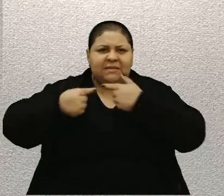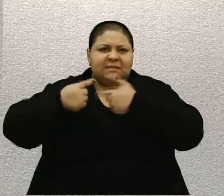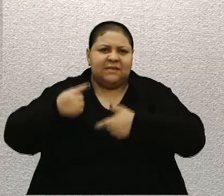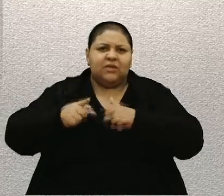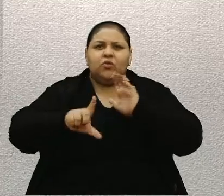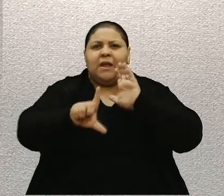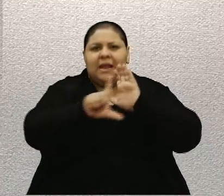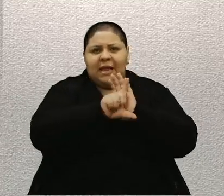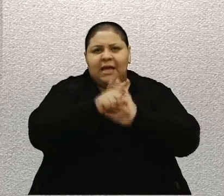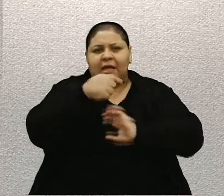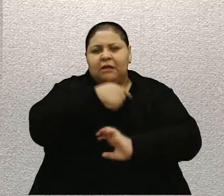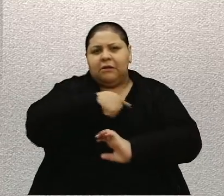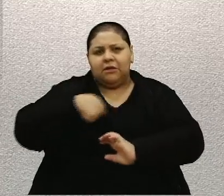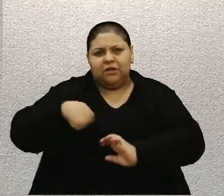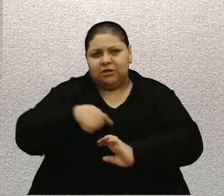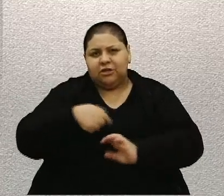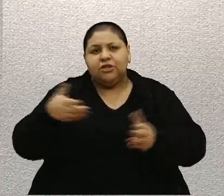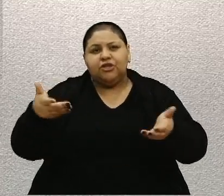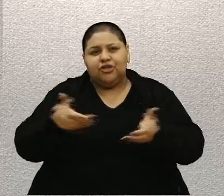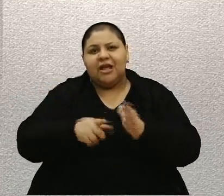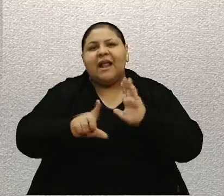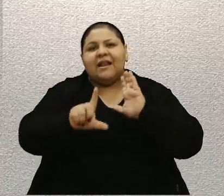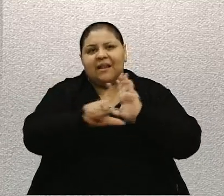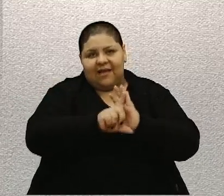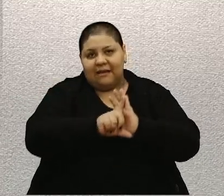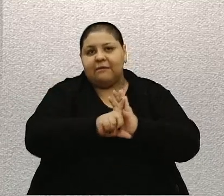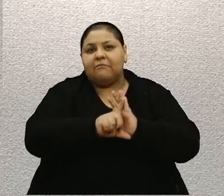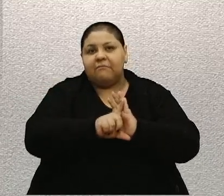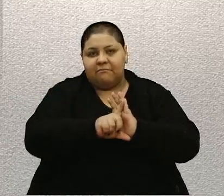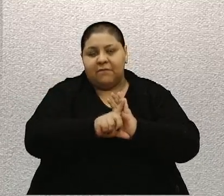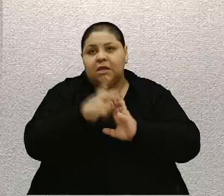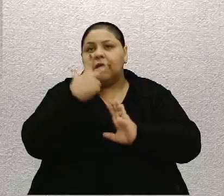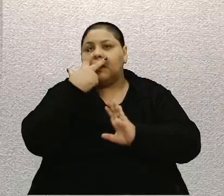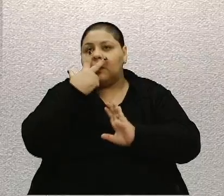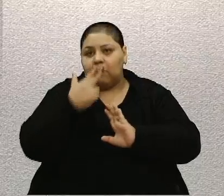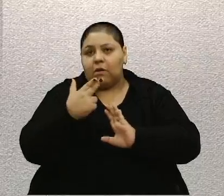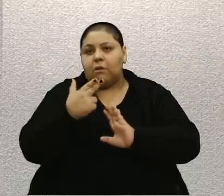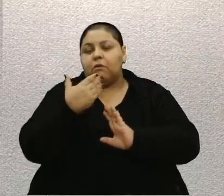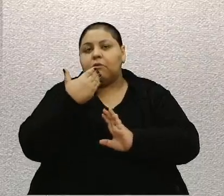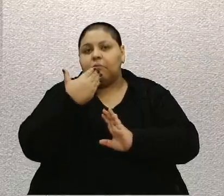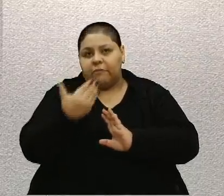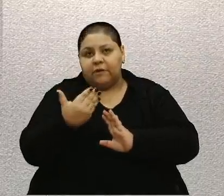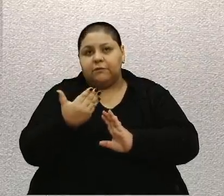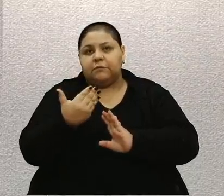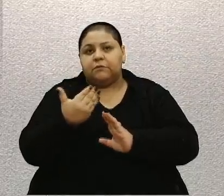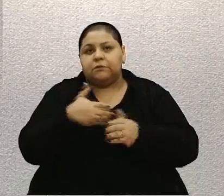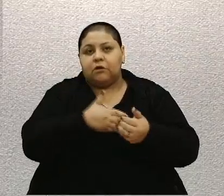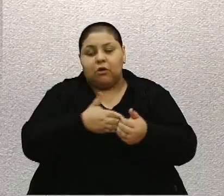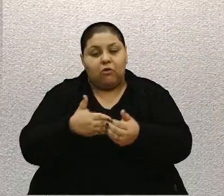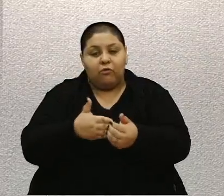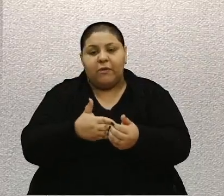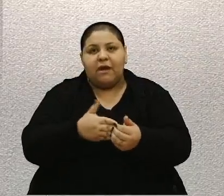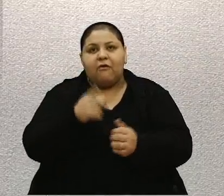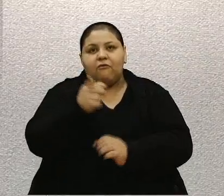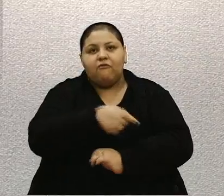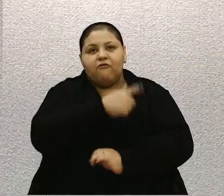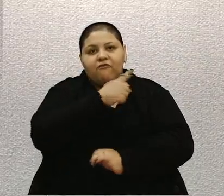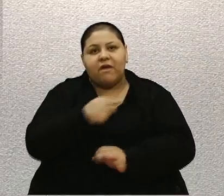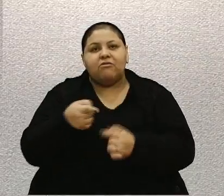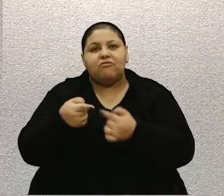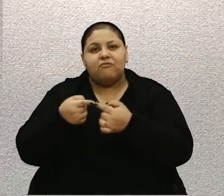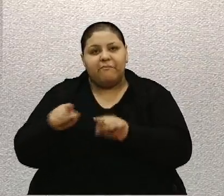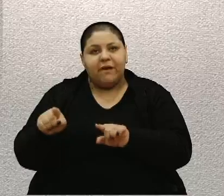temos esta lei em uso então também pediria aos colegas acompanhar o veto mas é uma